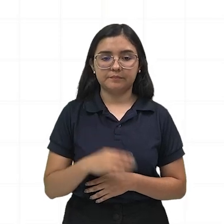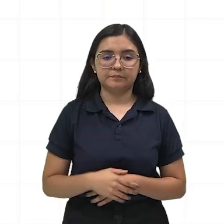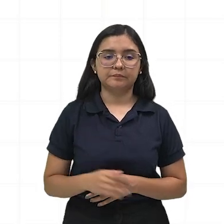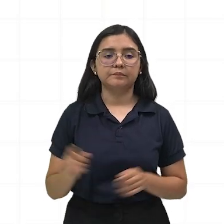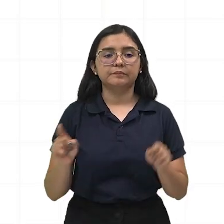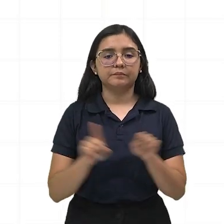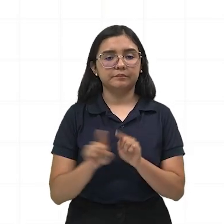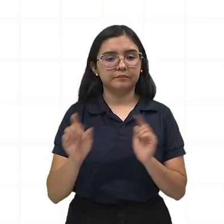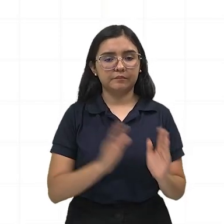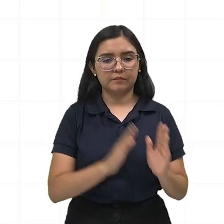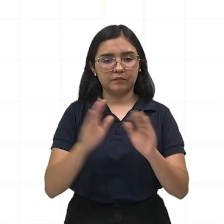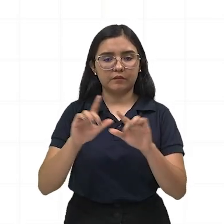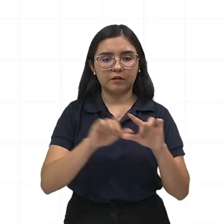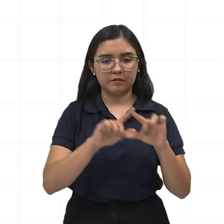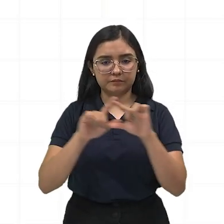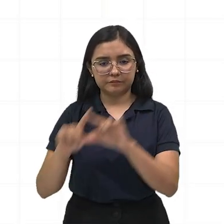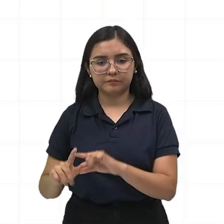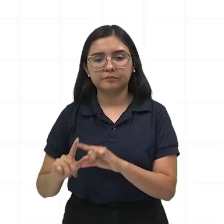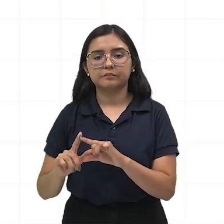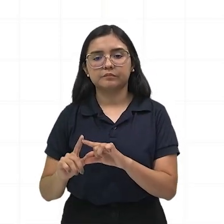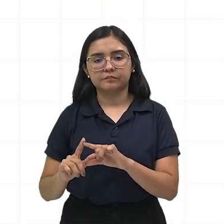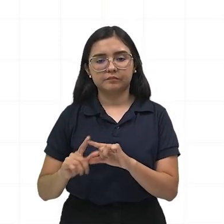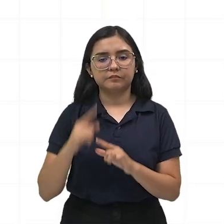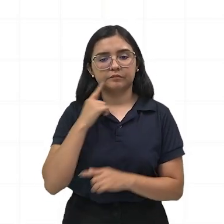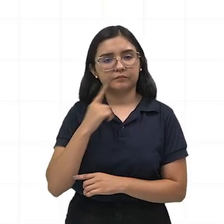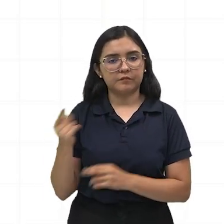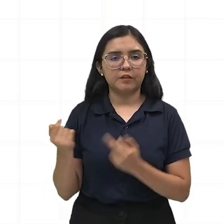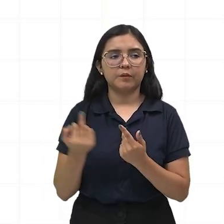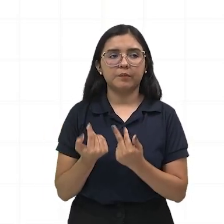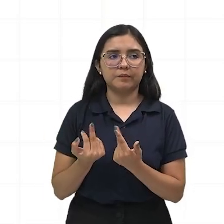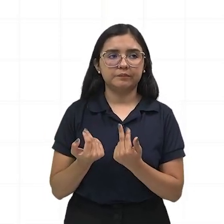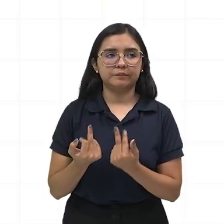tem as mesmas de A', B',